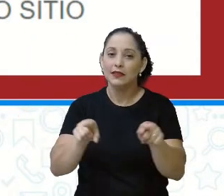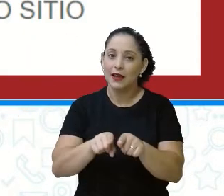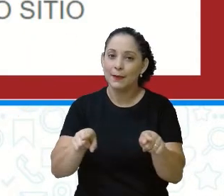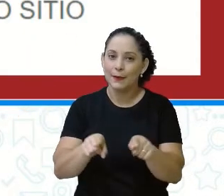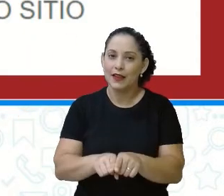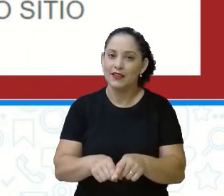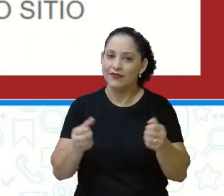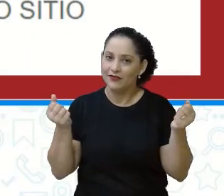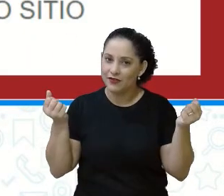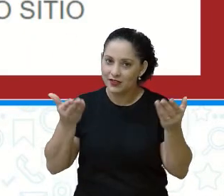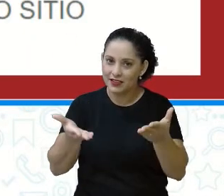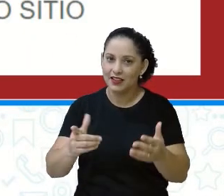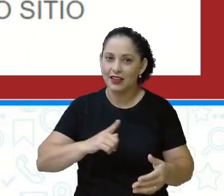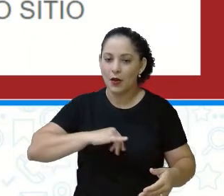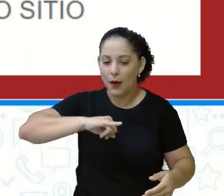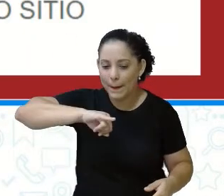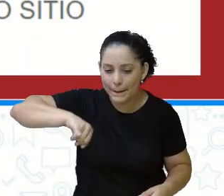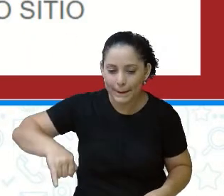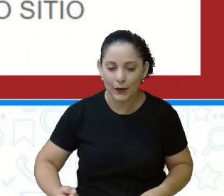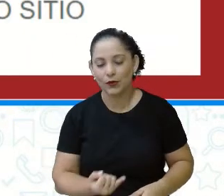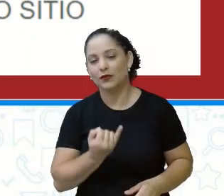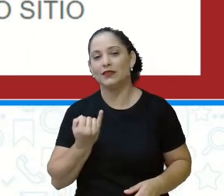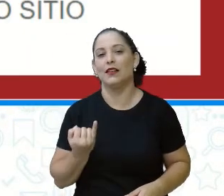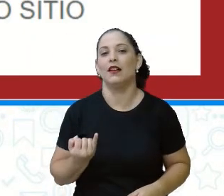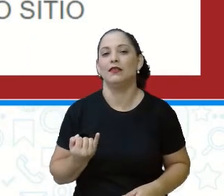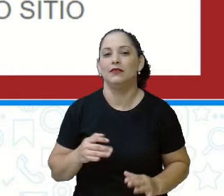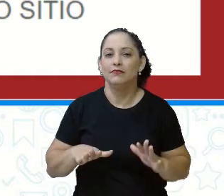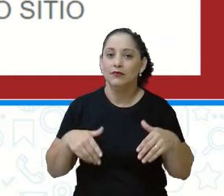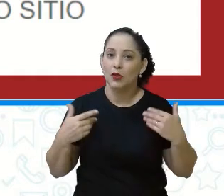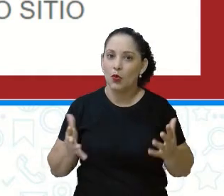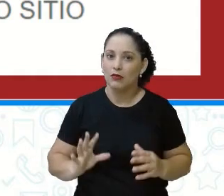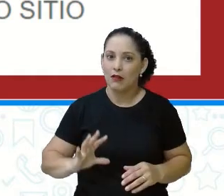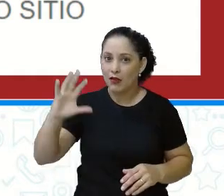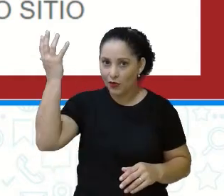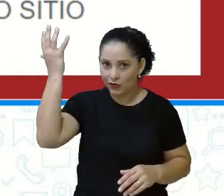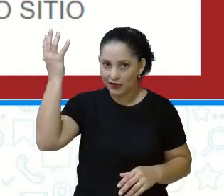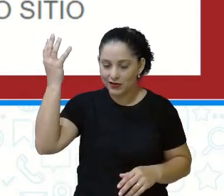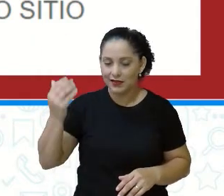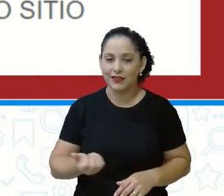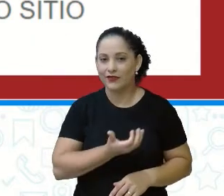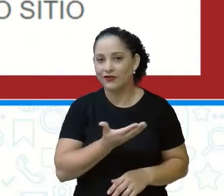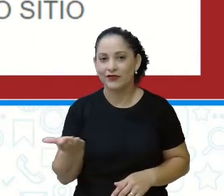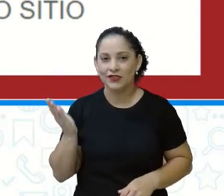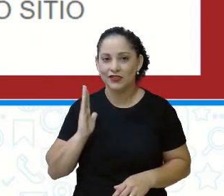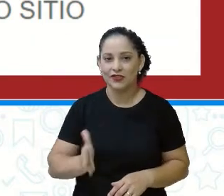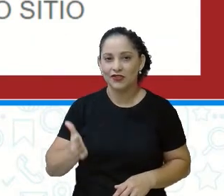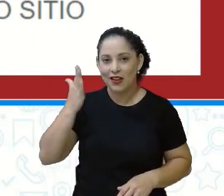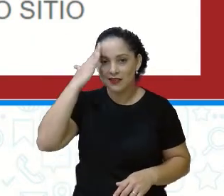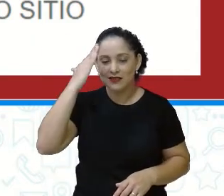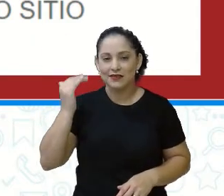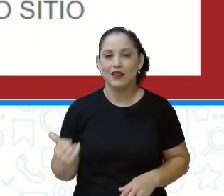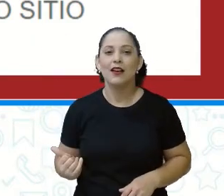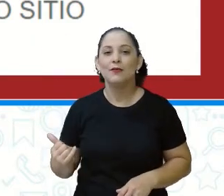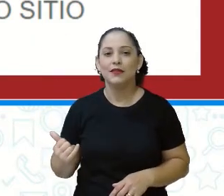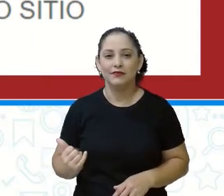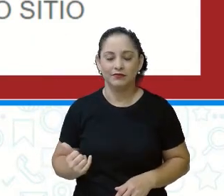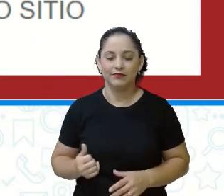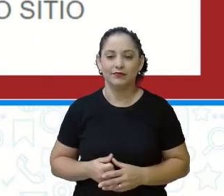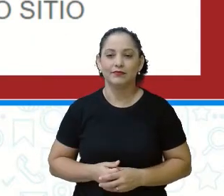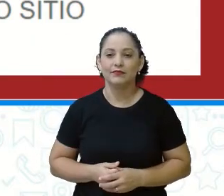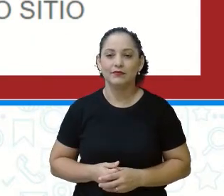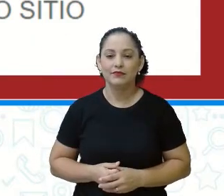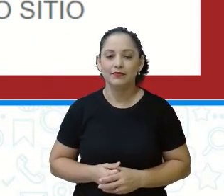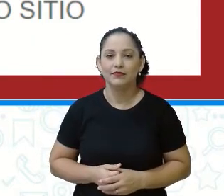tendo oportunidade, e quando isto voltar a acontecer, porque você já sabe, eu já falei, nós não